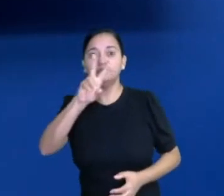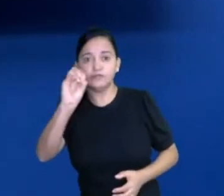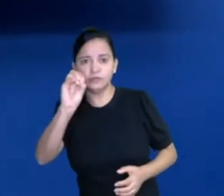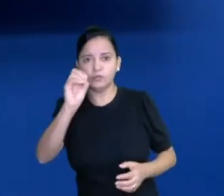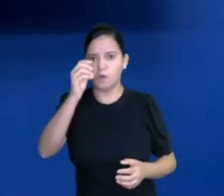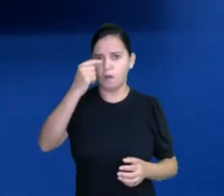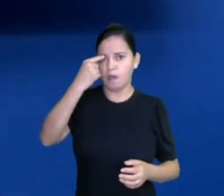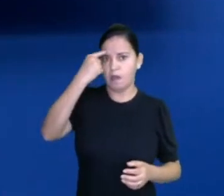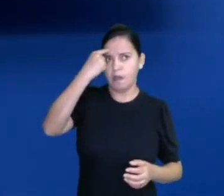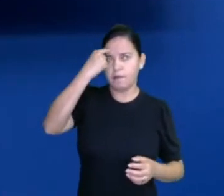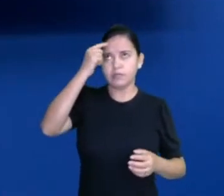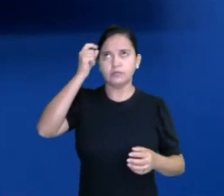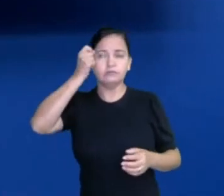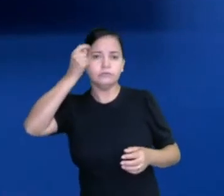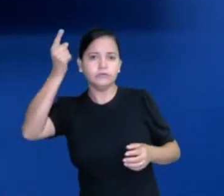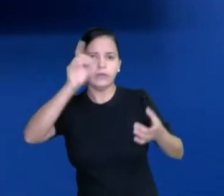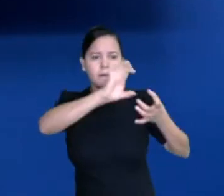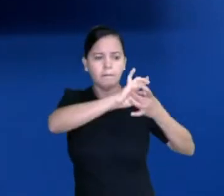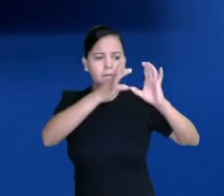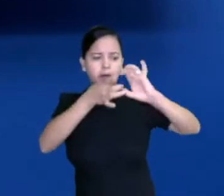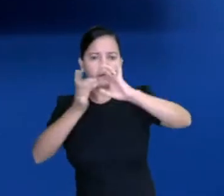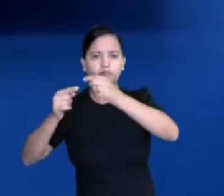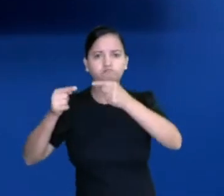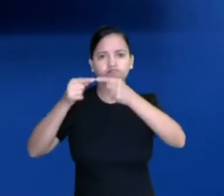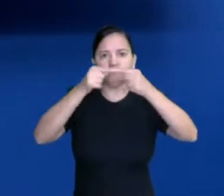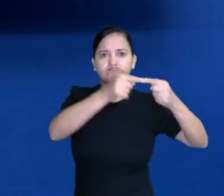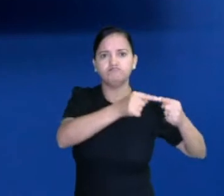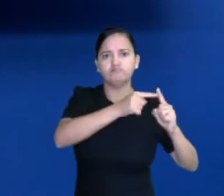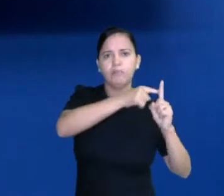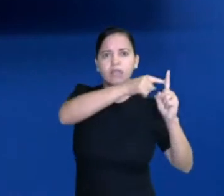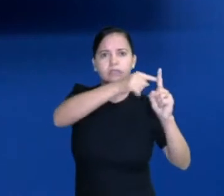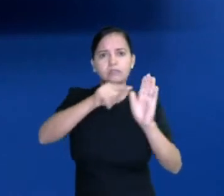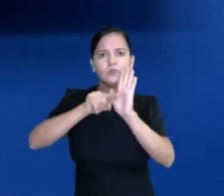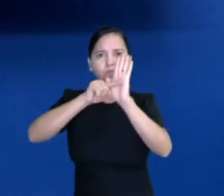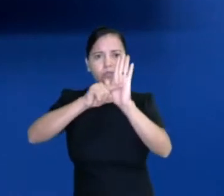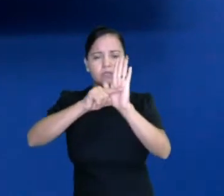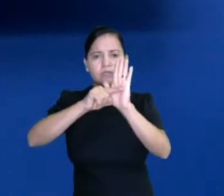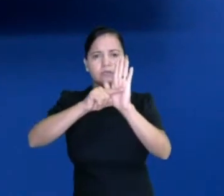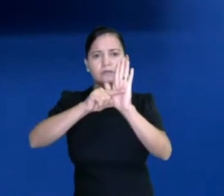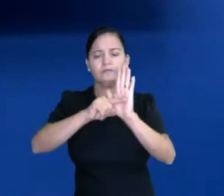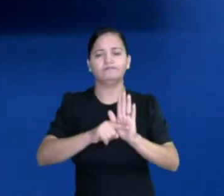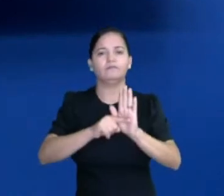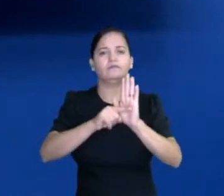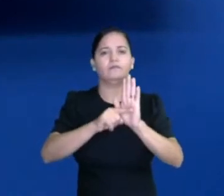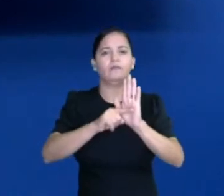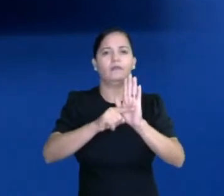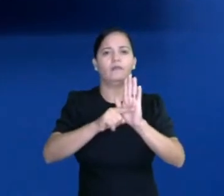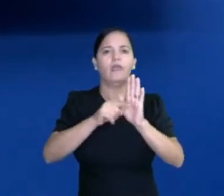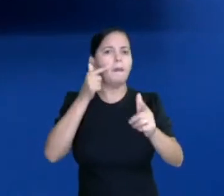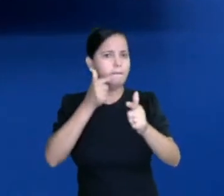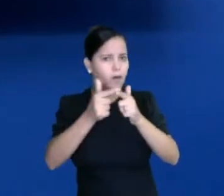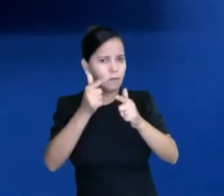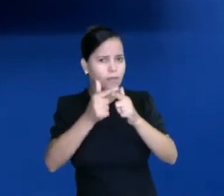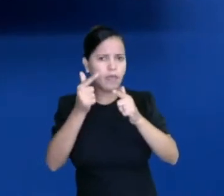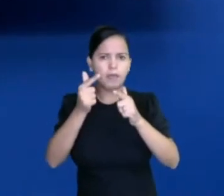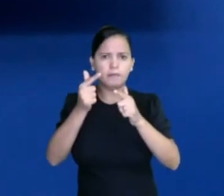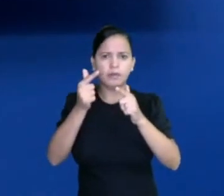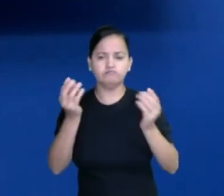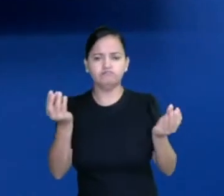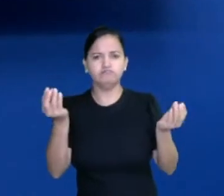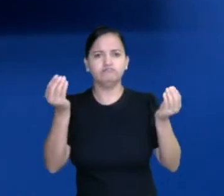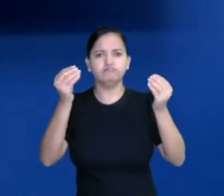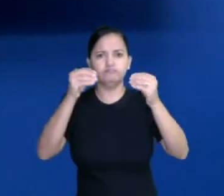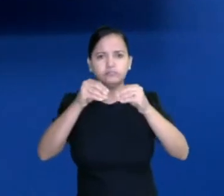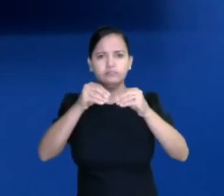associadas à adição e à subtração. Professora, são problemas do campo aditivo. Por que a senhora está